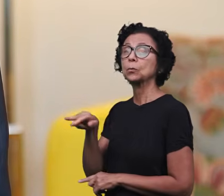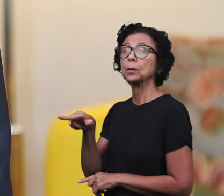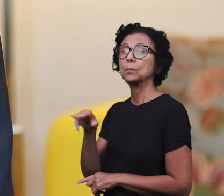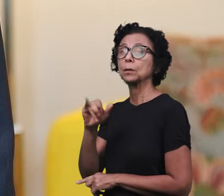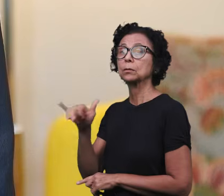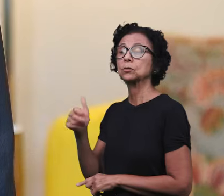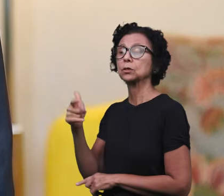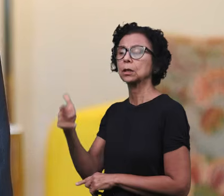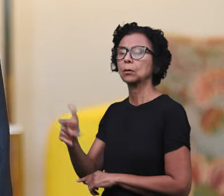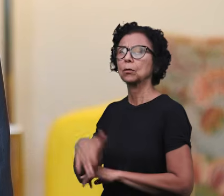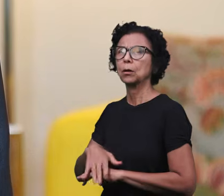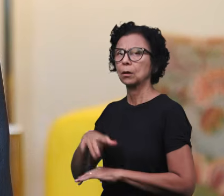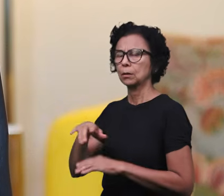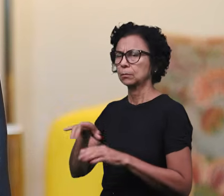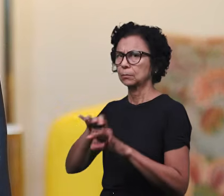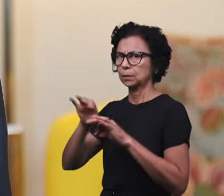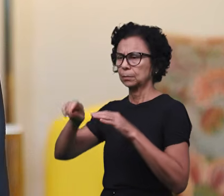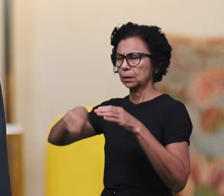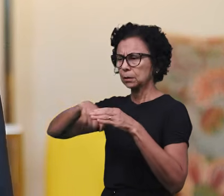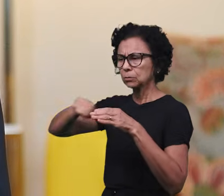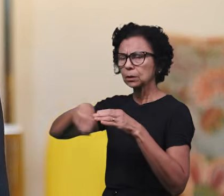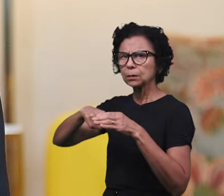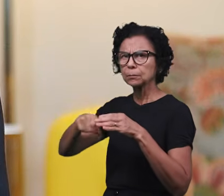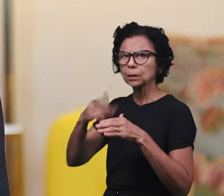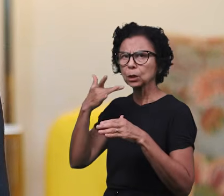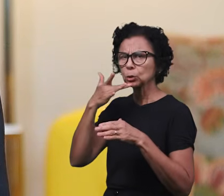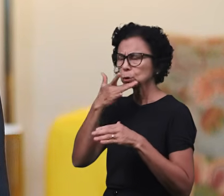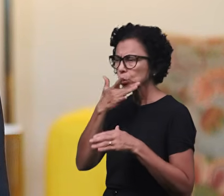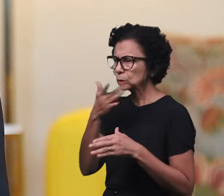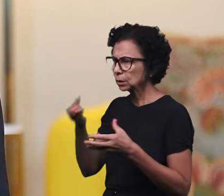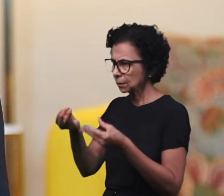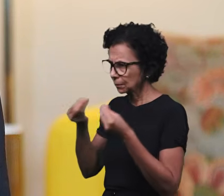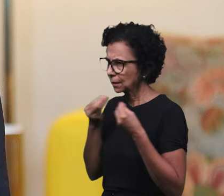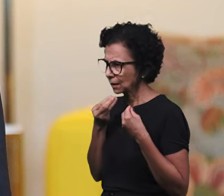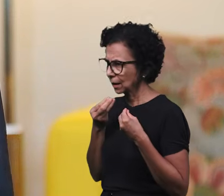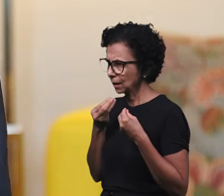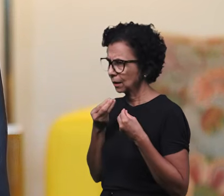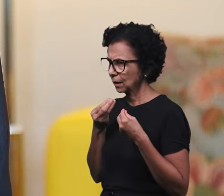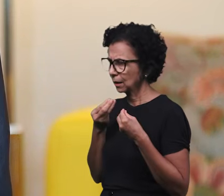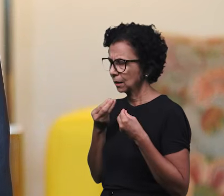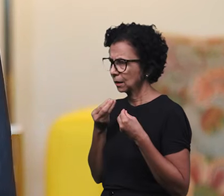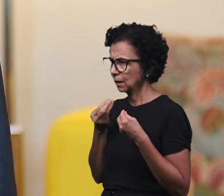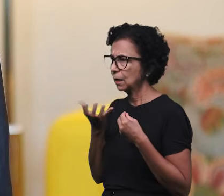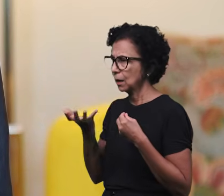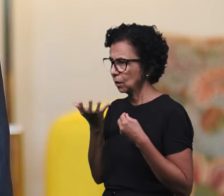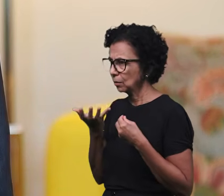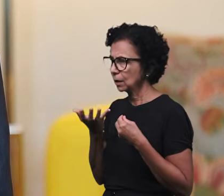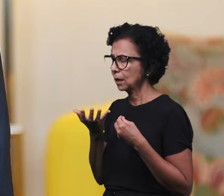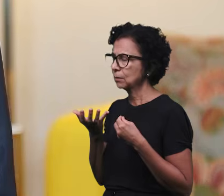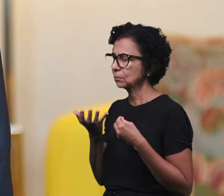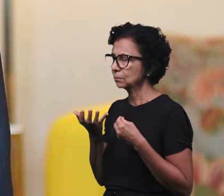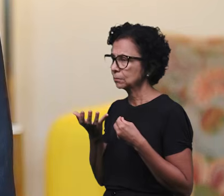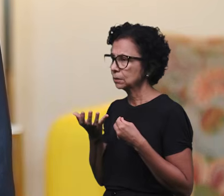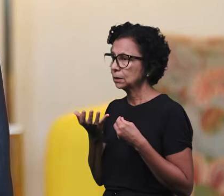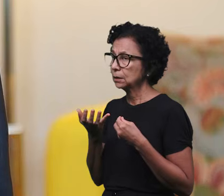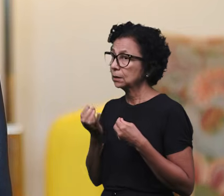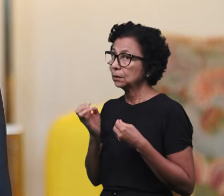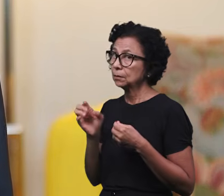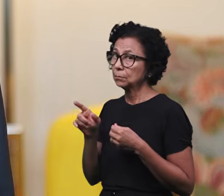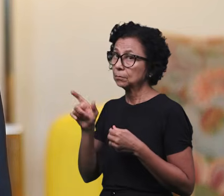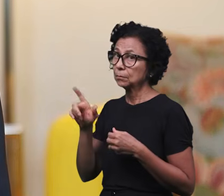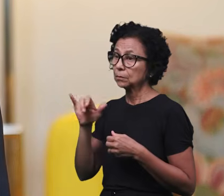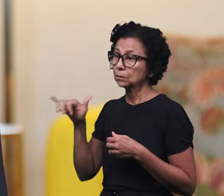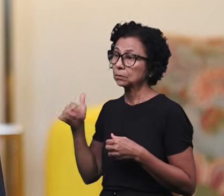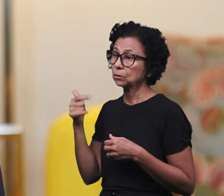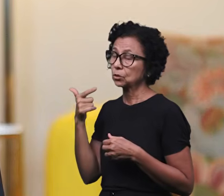ele pediu aquele guisado. Falou: olha, me dá esse guisado que eu quero comer também. E Jacó, já sabendo